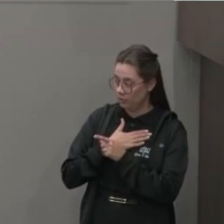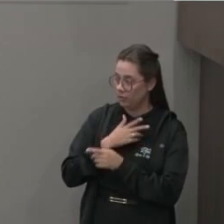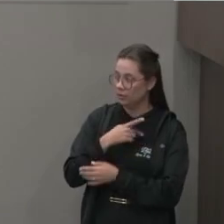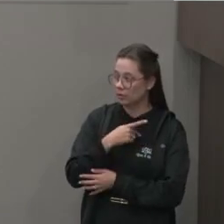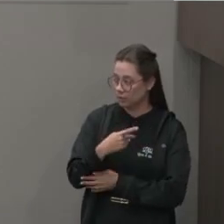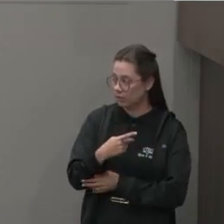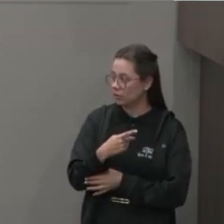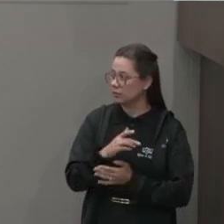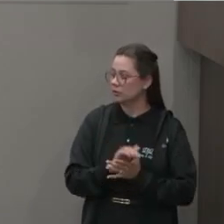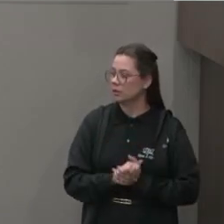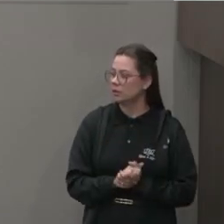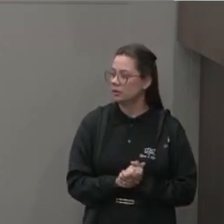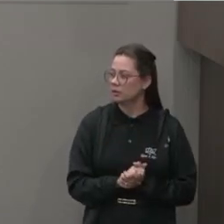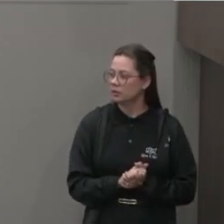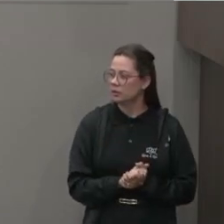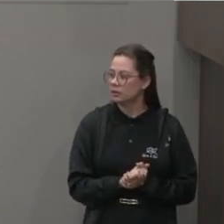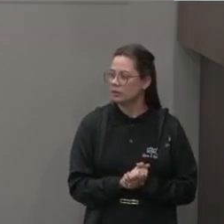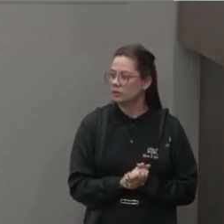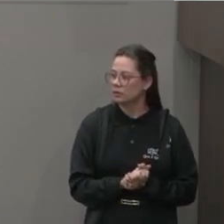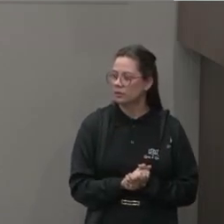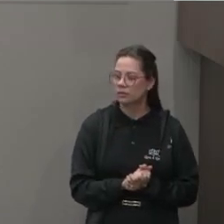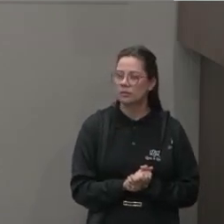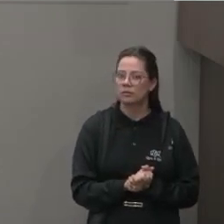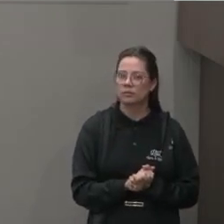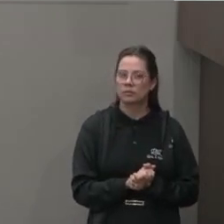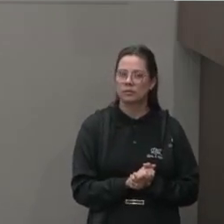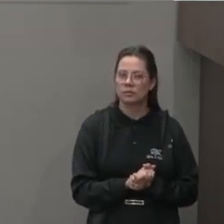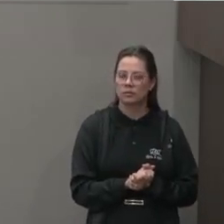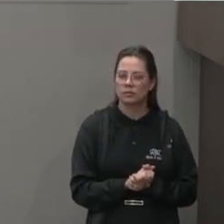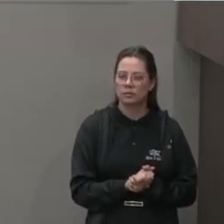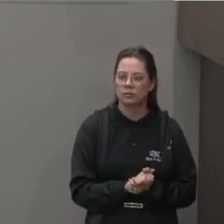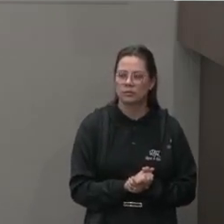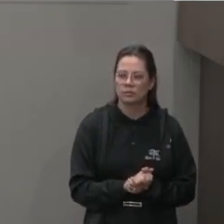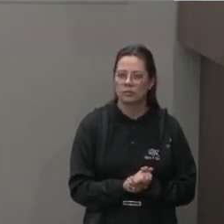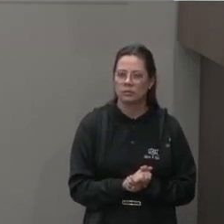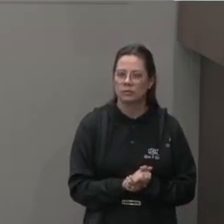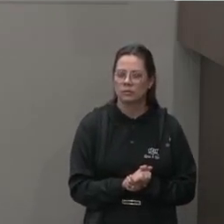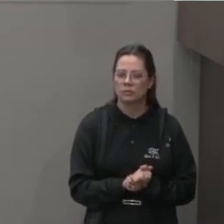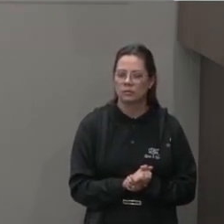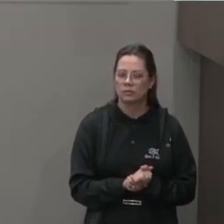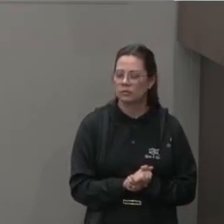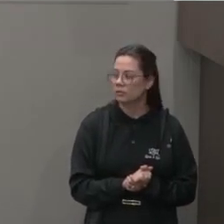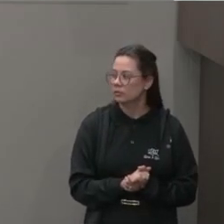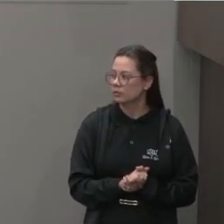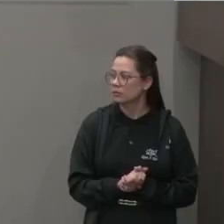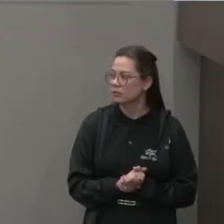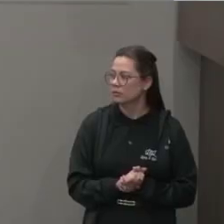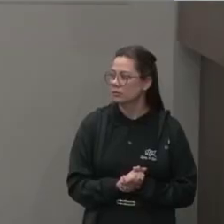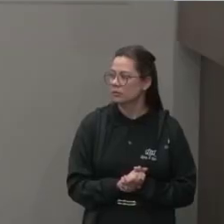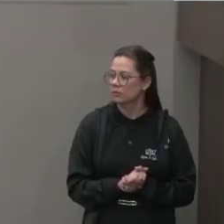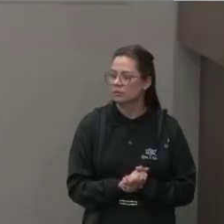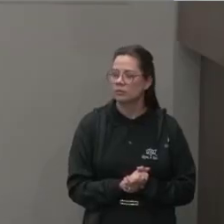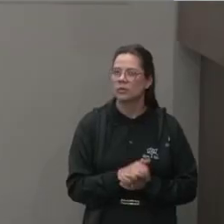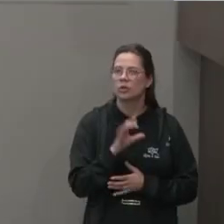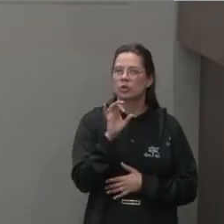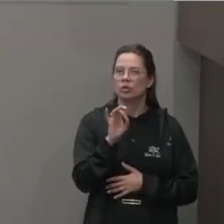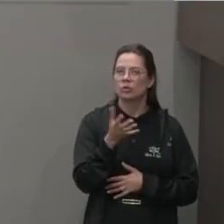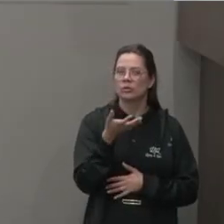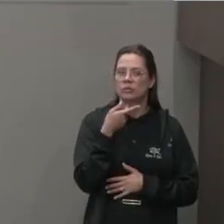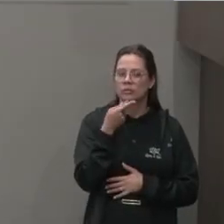presidente, se não tiver silêncio, eu acho que não tem consideração aqui com o que está na tribuna. Pode continuar, vereador. Tá bom. Eu só quero